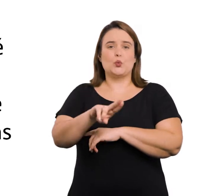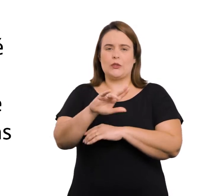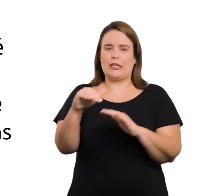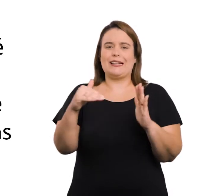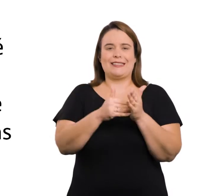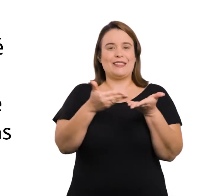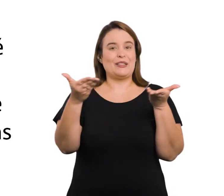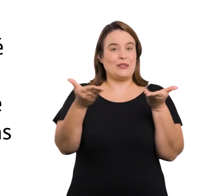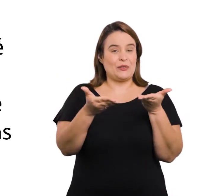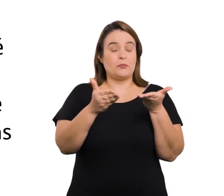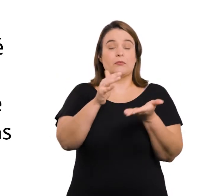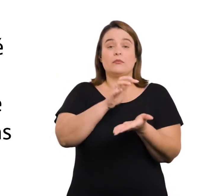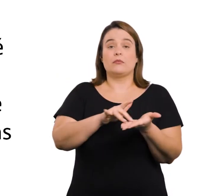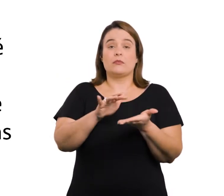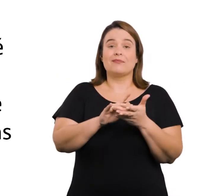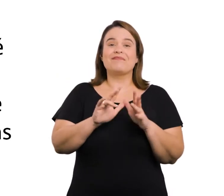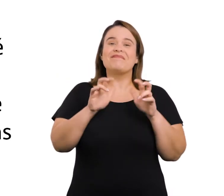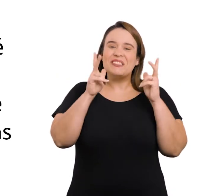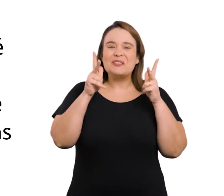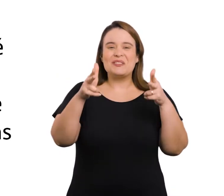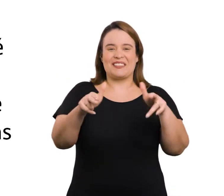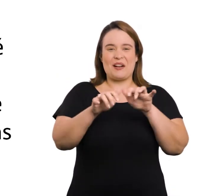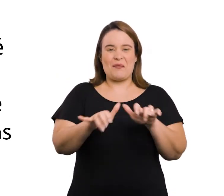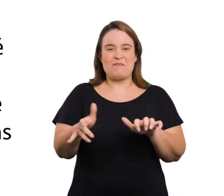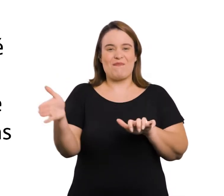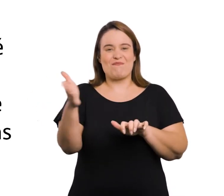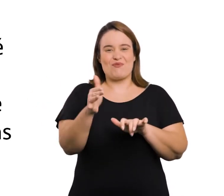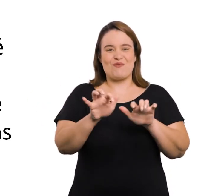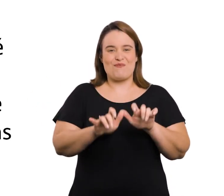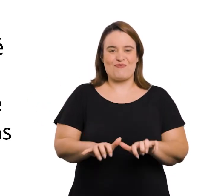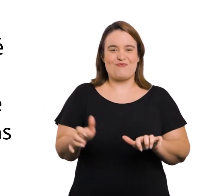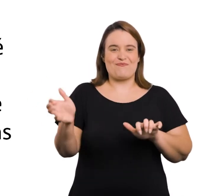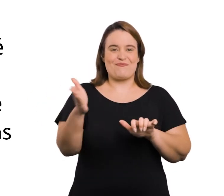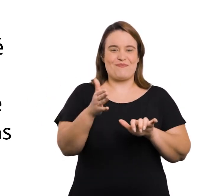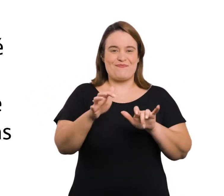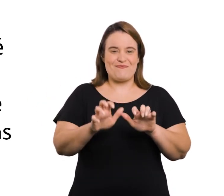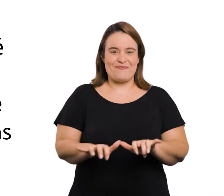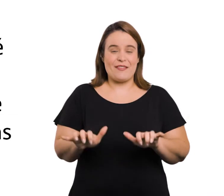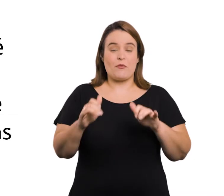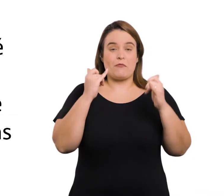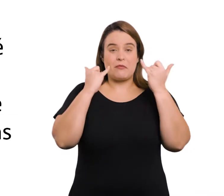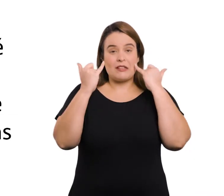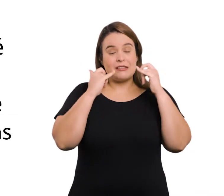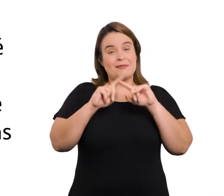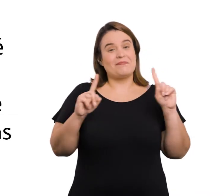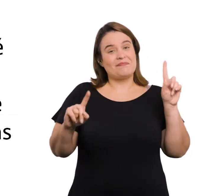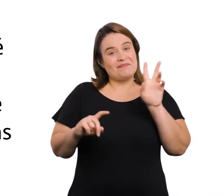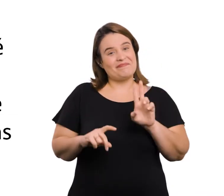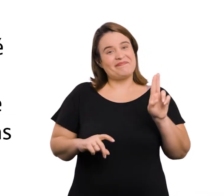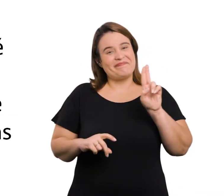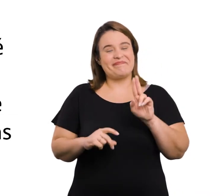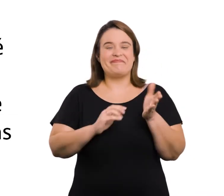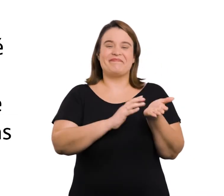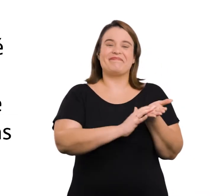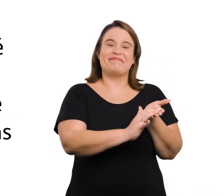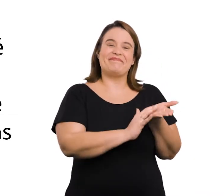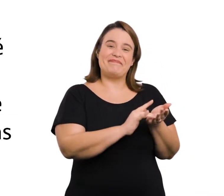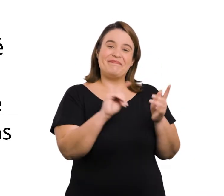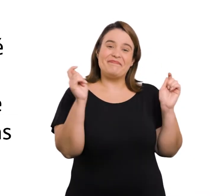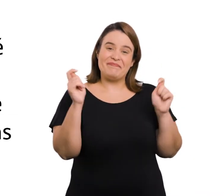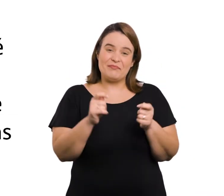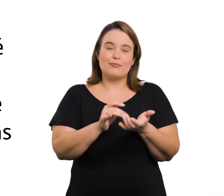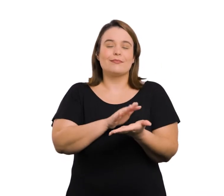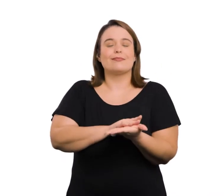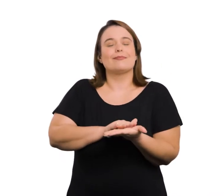para a escrita. Equivalente à máquina de escrever, que permite registrar notas e informações, mas por meio do sistema